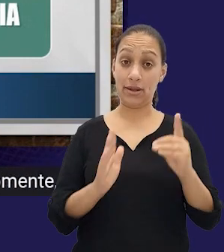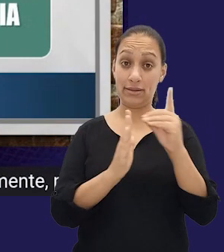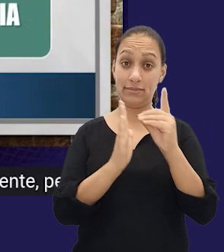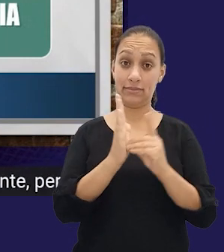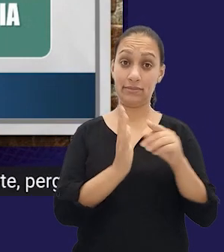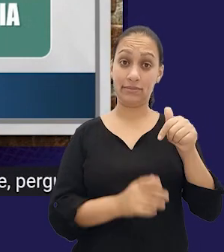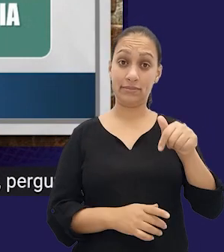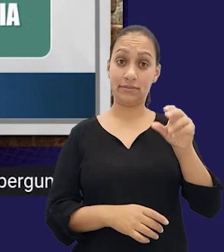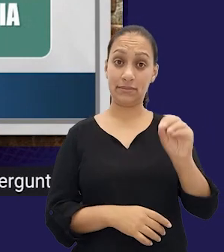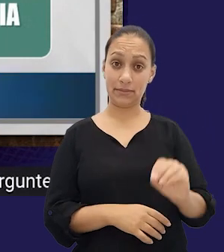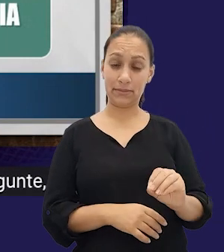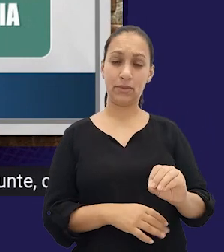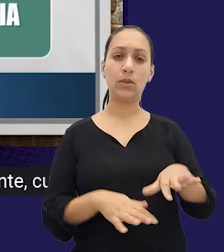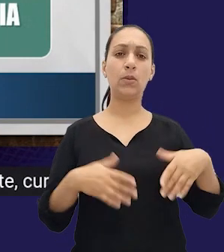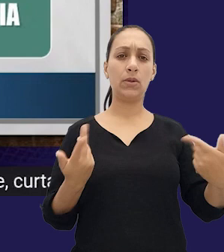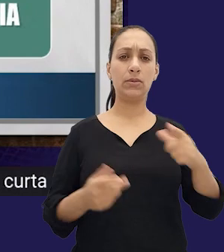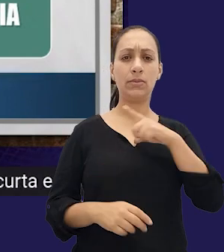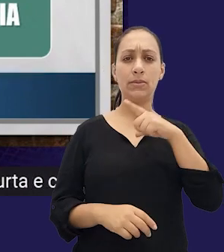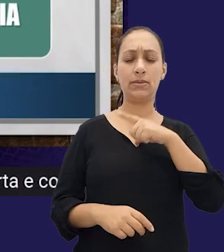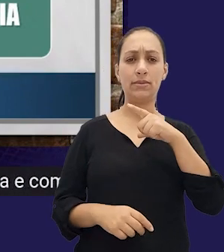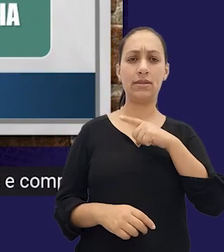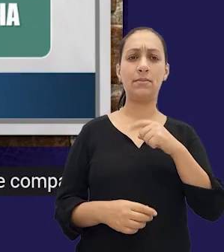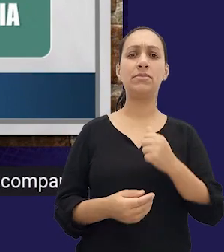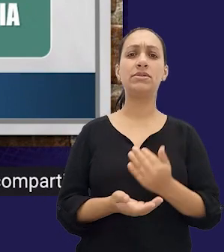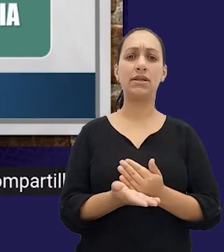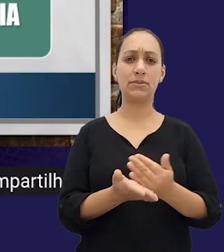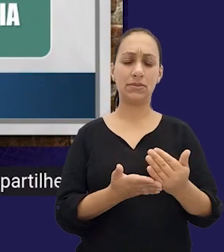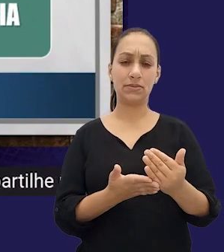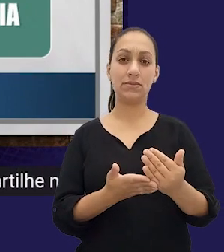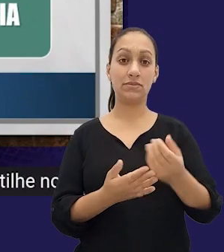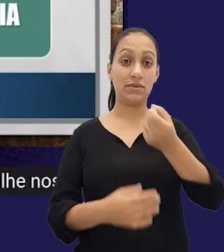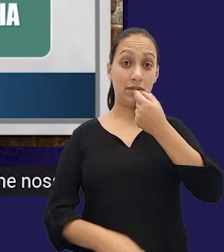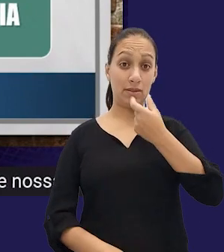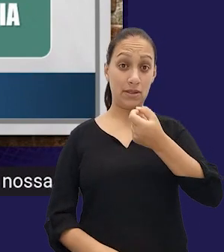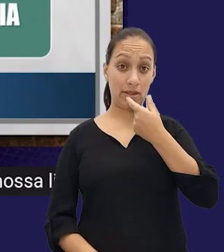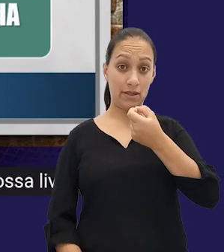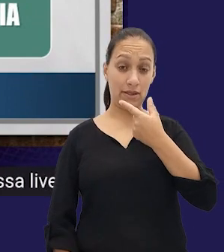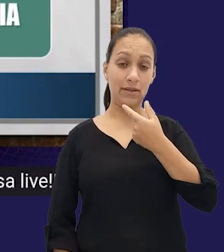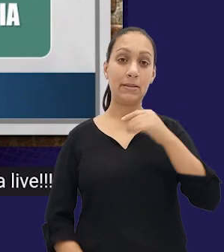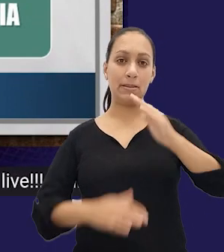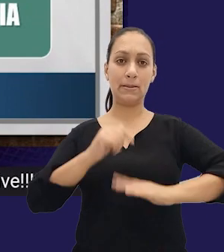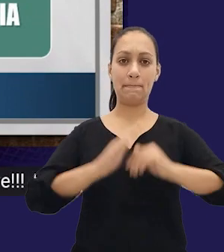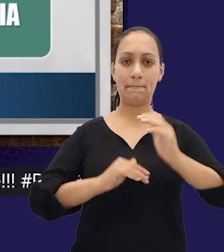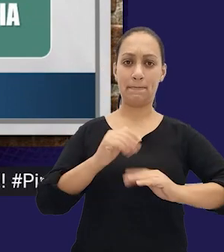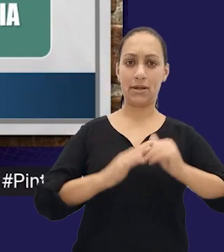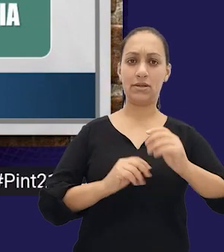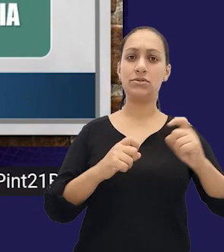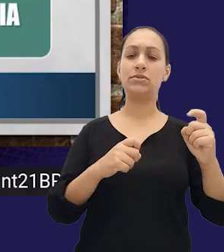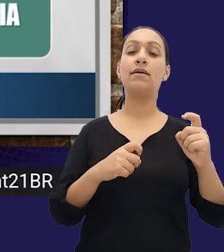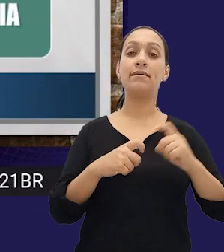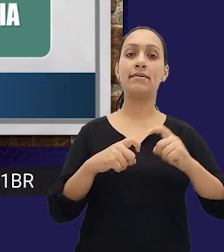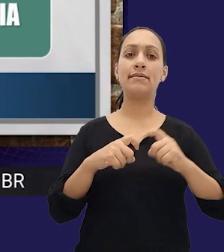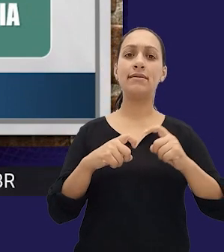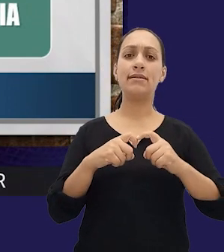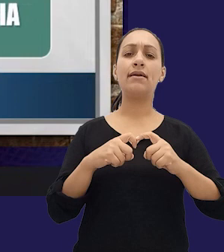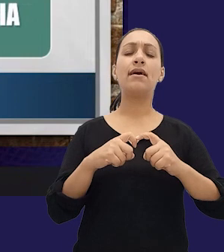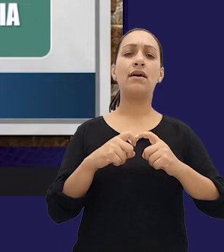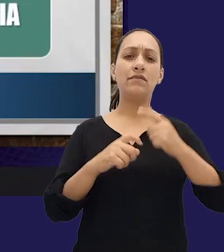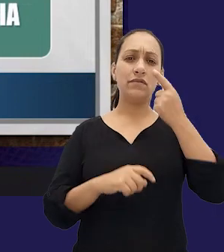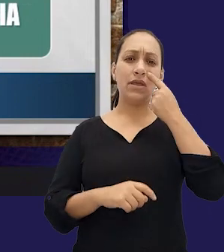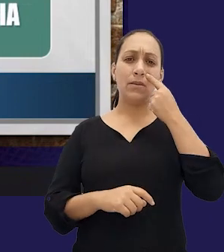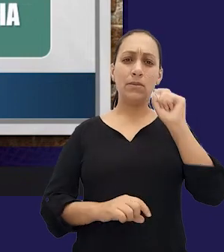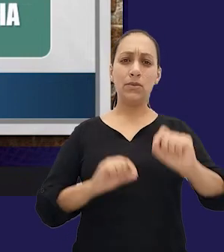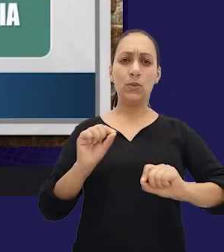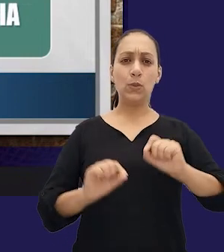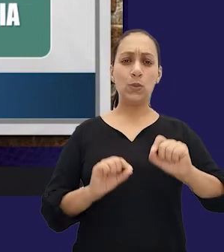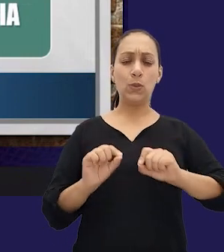tá? Quando nós tivemos a introdução, então, dos antibióticos na prática clínica, nós enxergamos exatamente